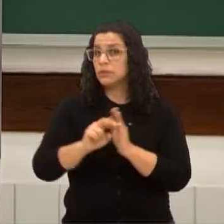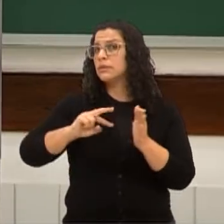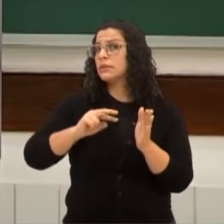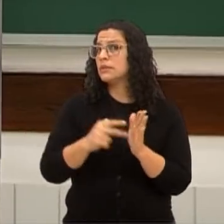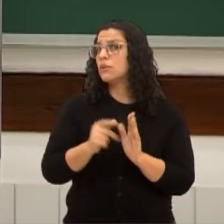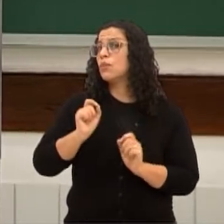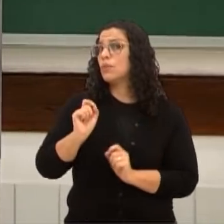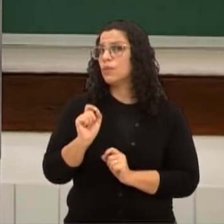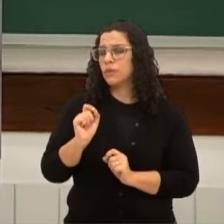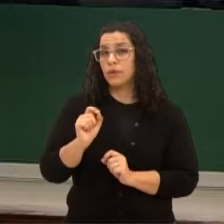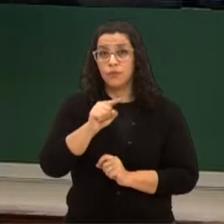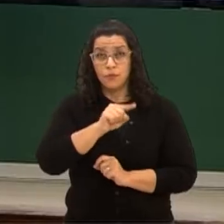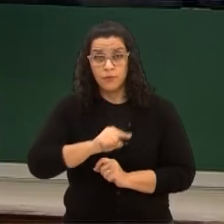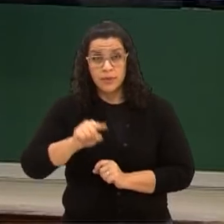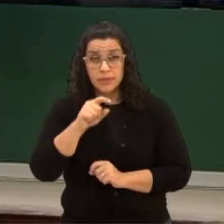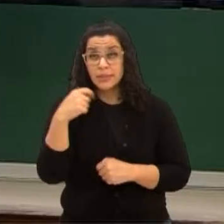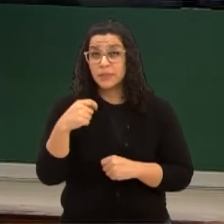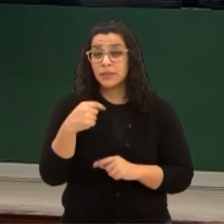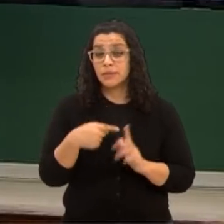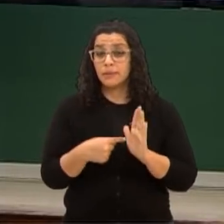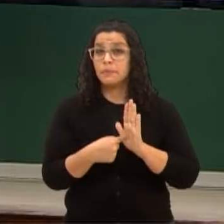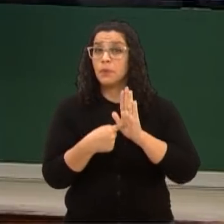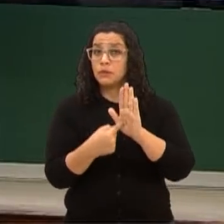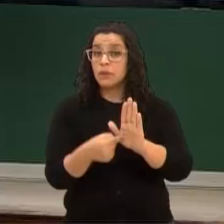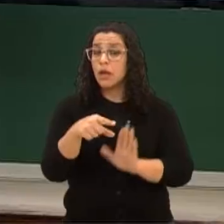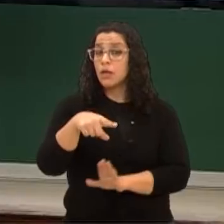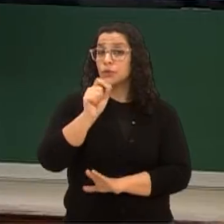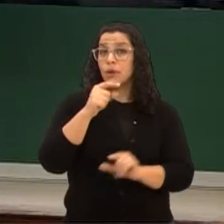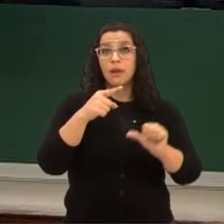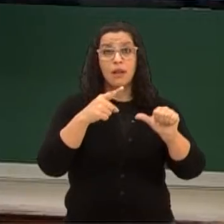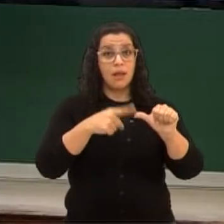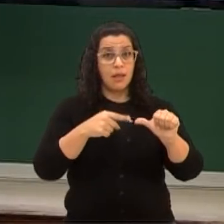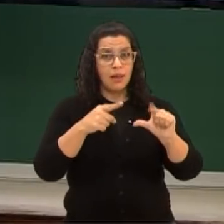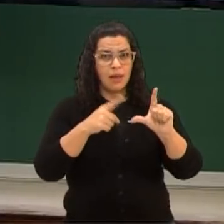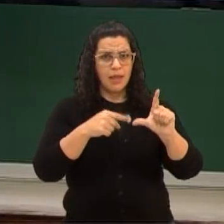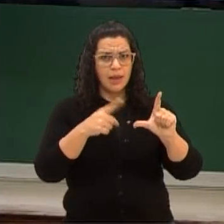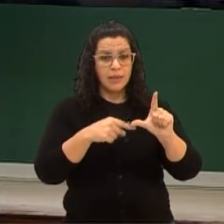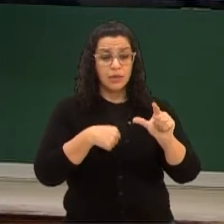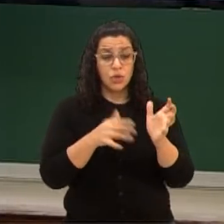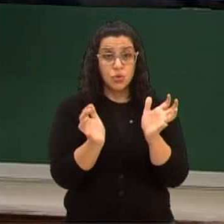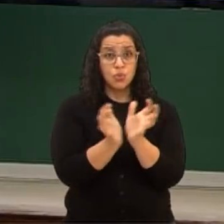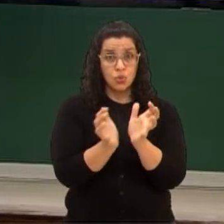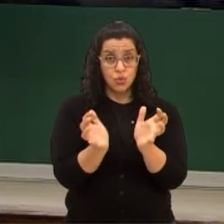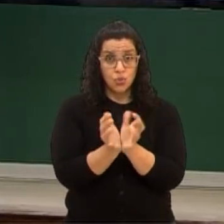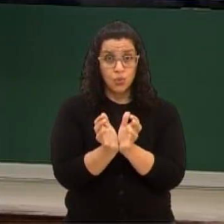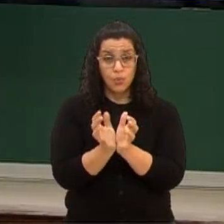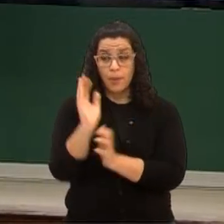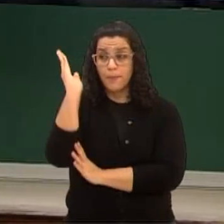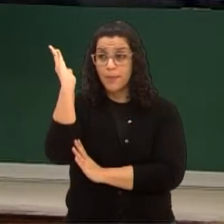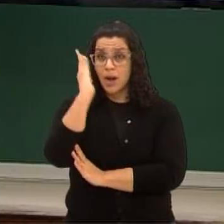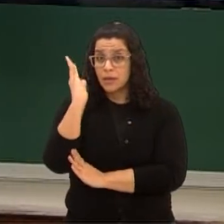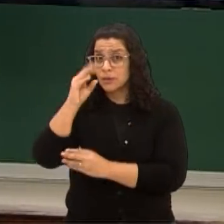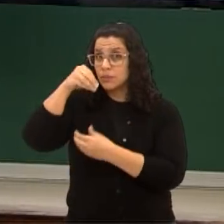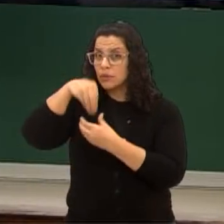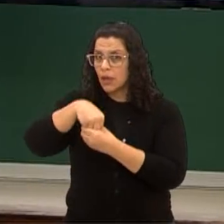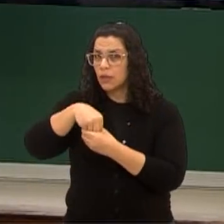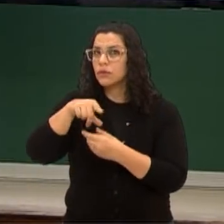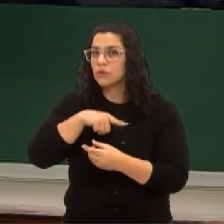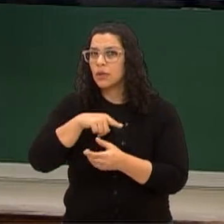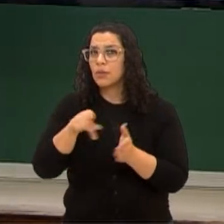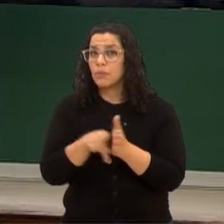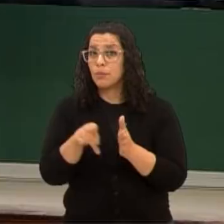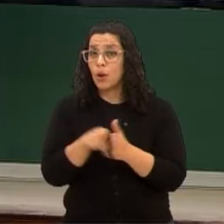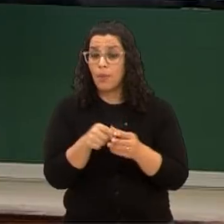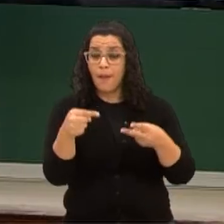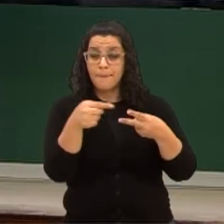questão é a seguinte: você deve apontar a alternativa que contém apenas grupos em que o Brasil está inserido, segundo